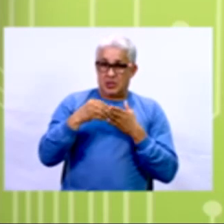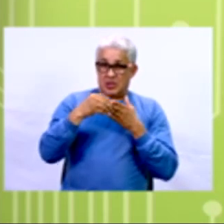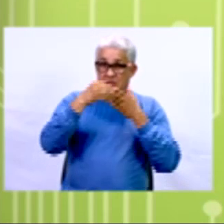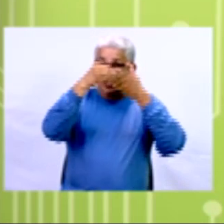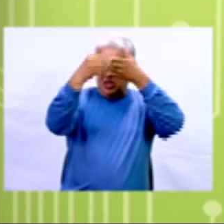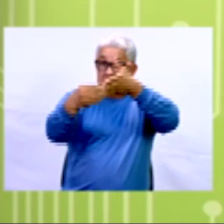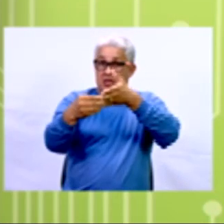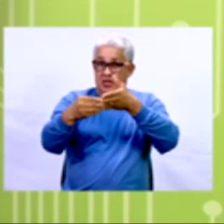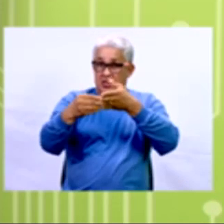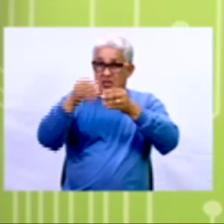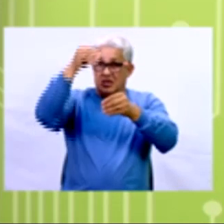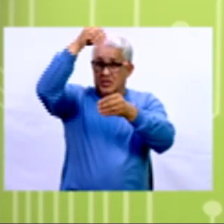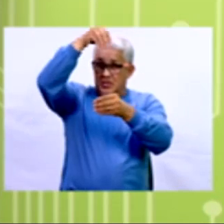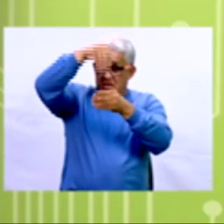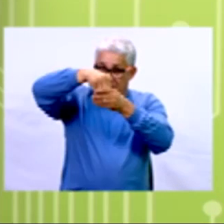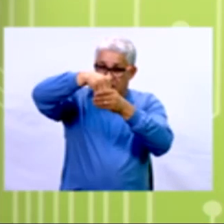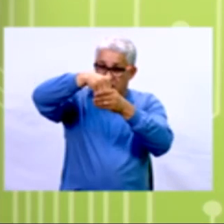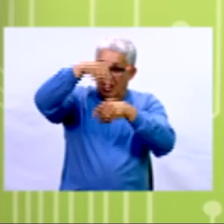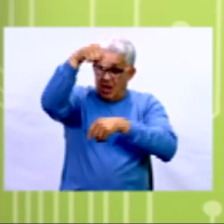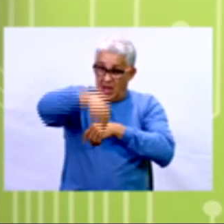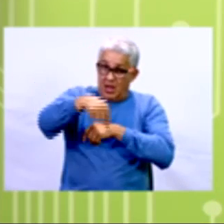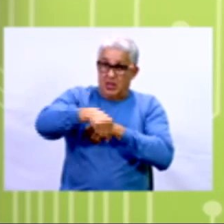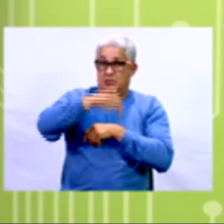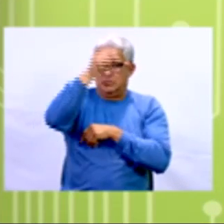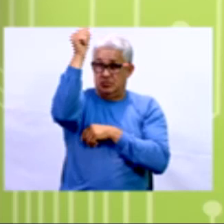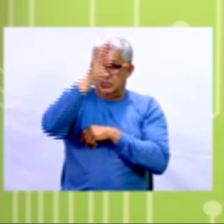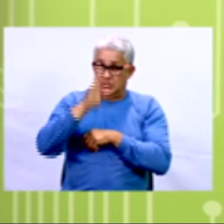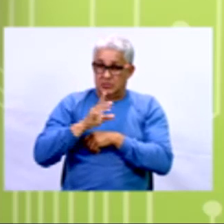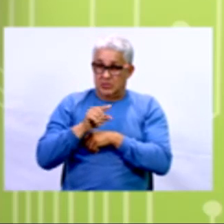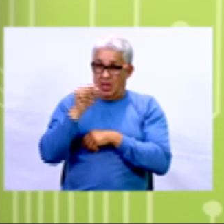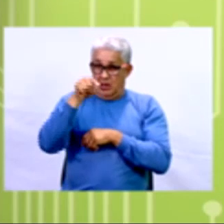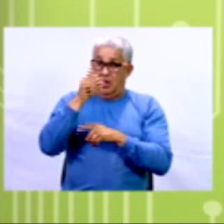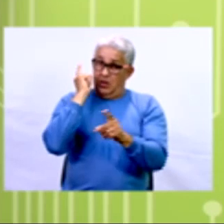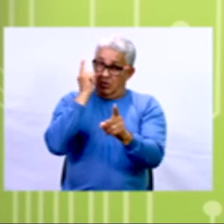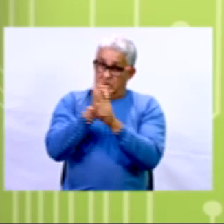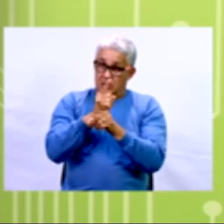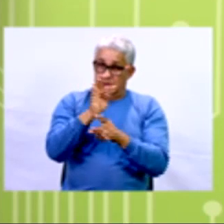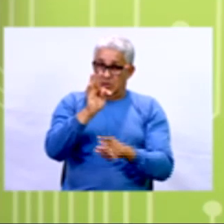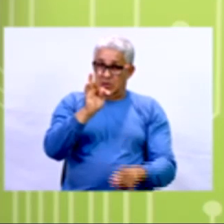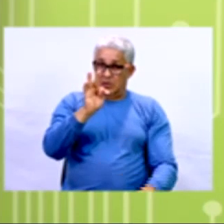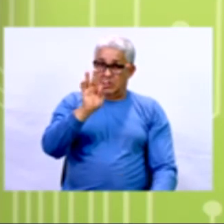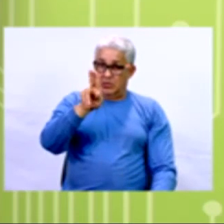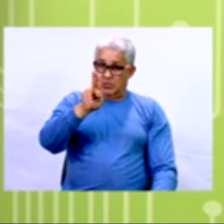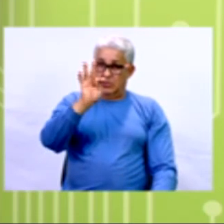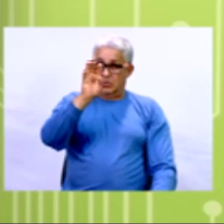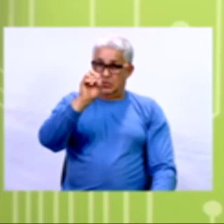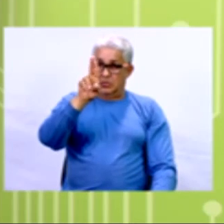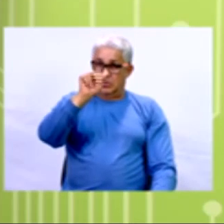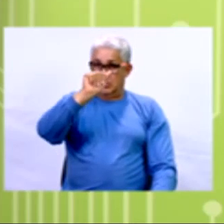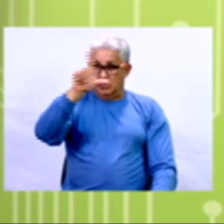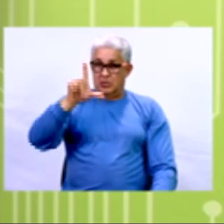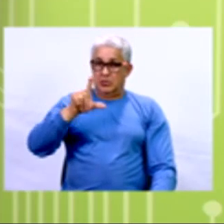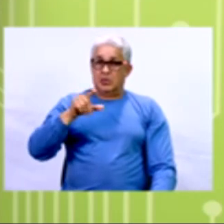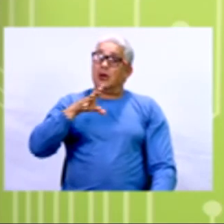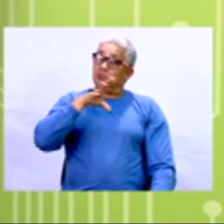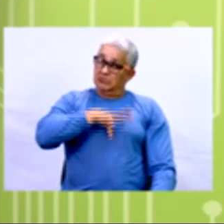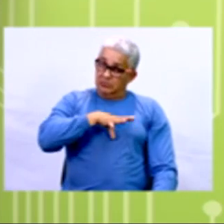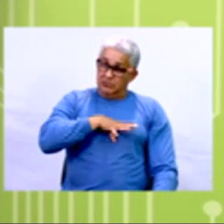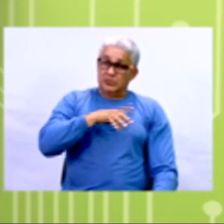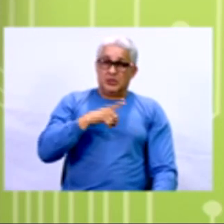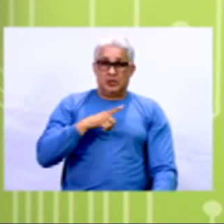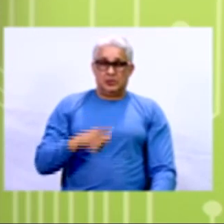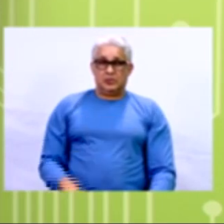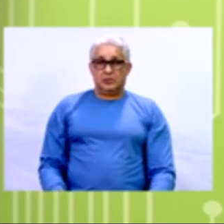da comunidade do GIMP aqui no Brasil. Lá vocês vão encontrar tutoriais em português, vocês